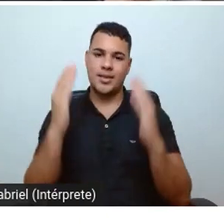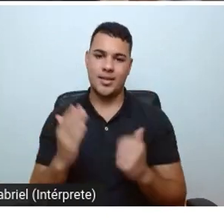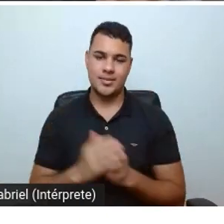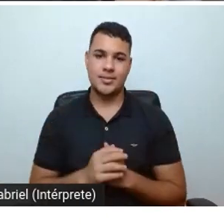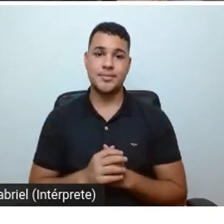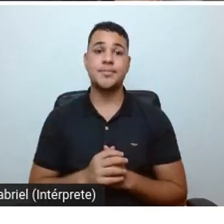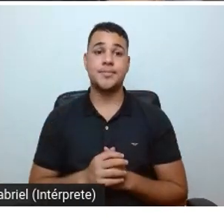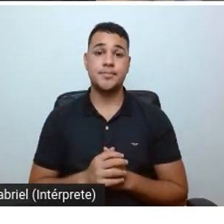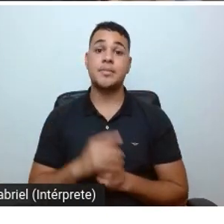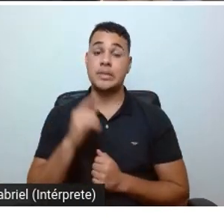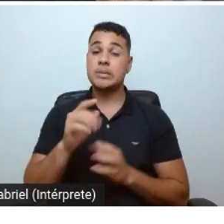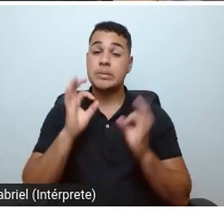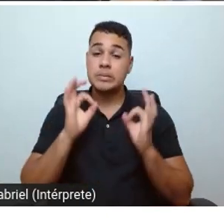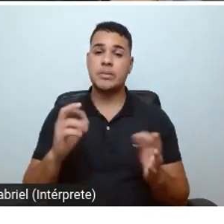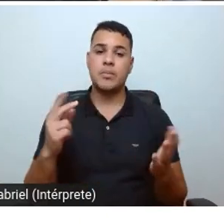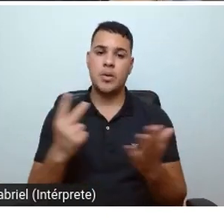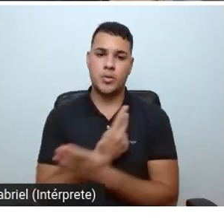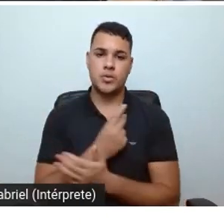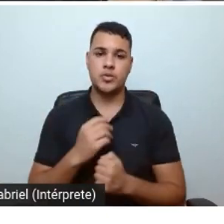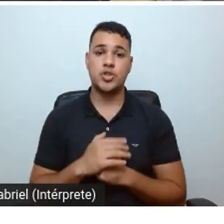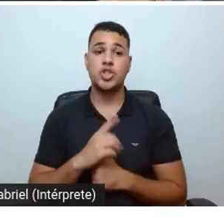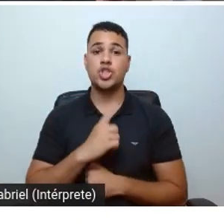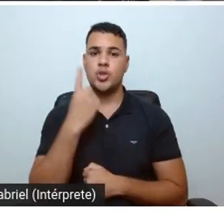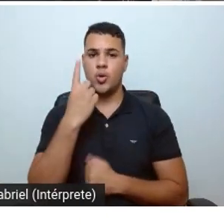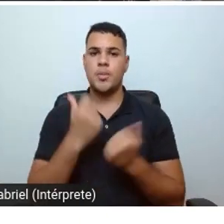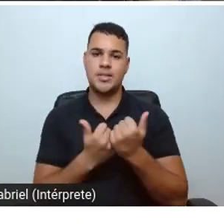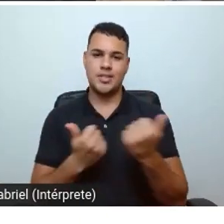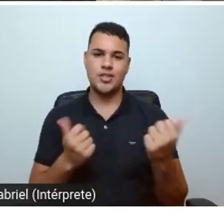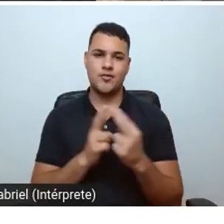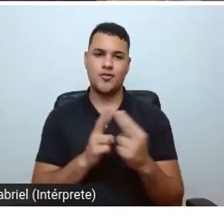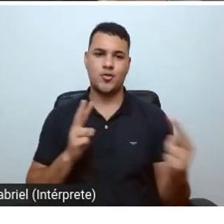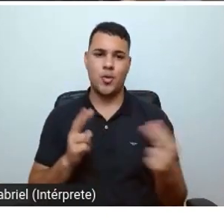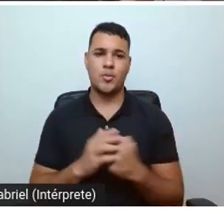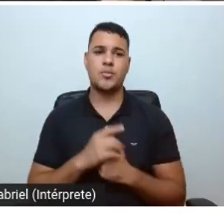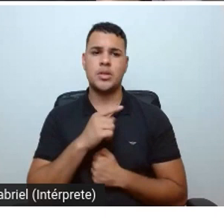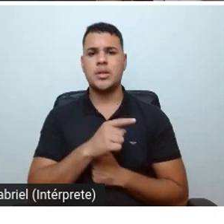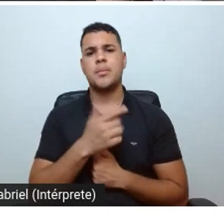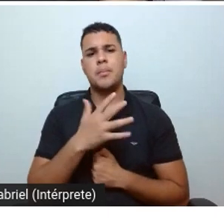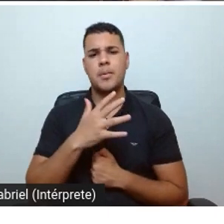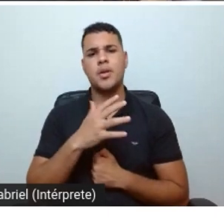foi um caso real. Nós tínhamos um assistente virtual que ele ficava sempre em média